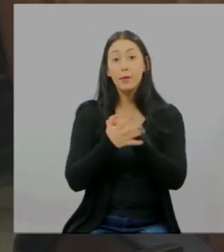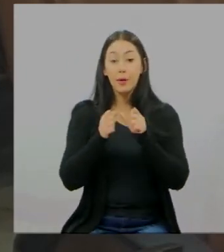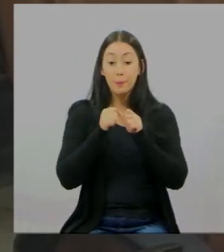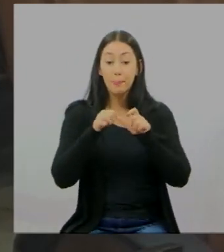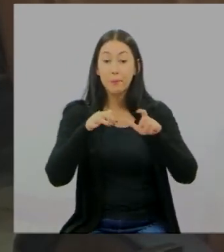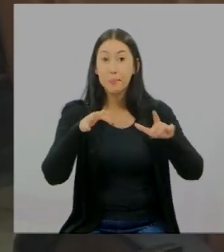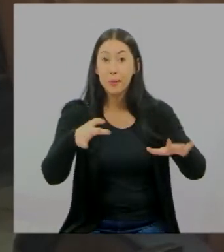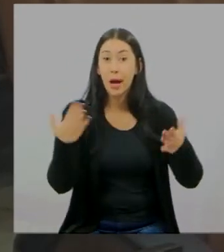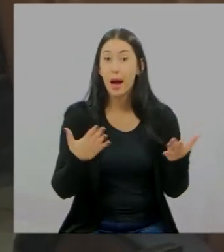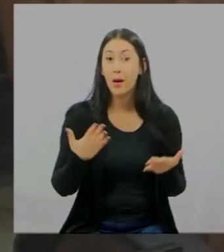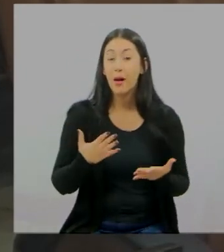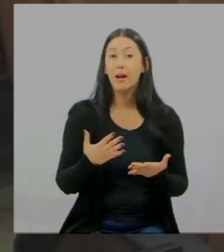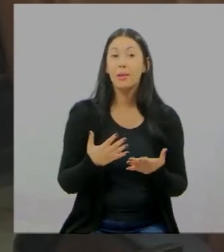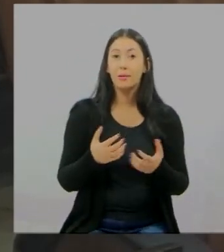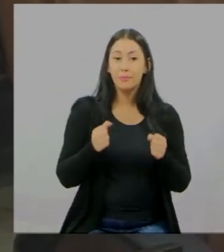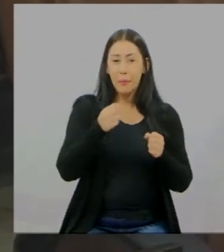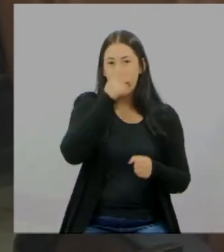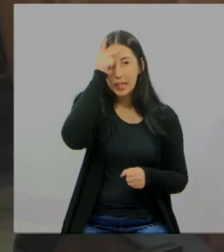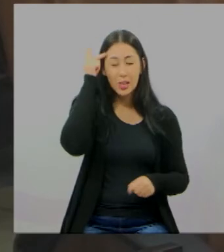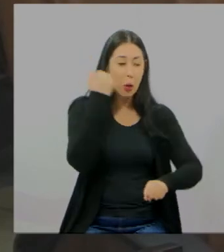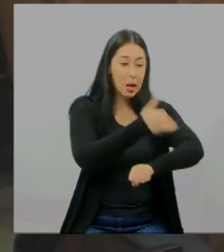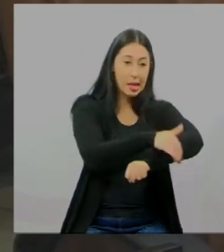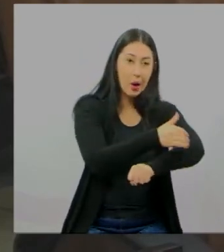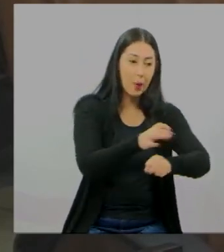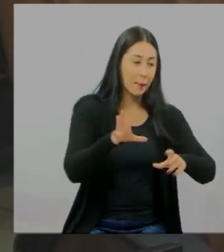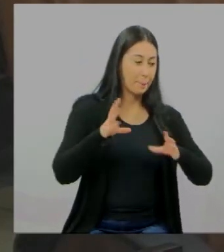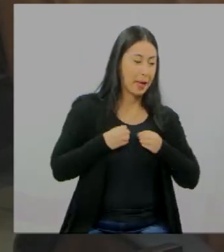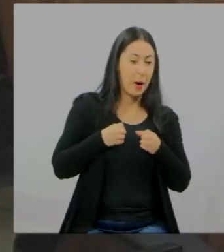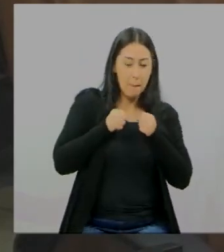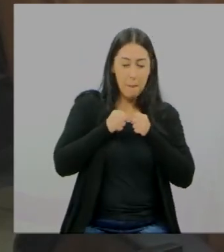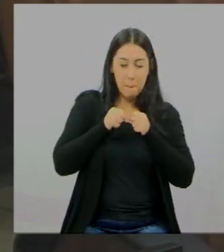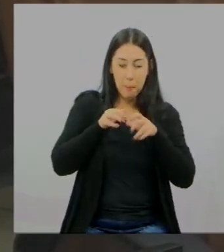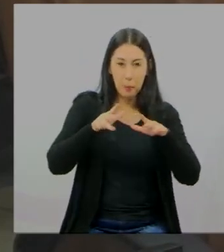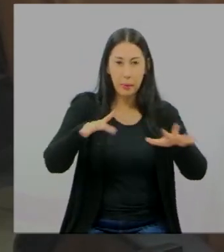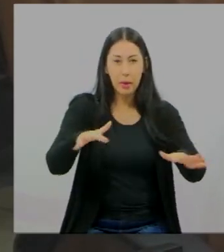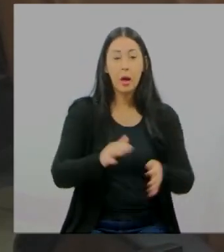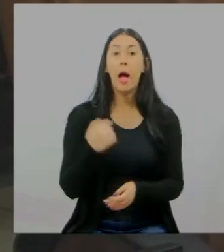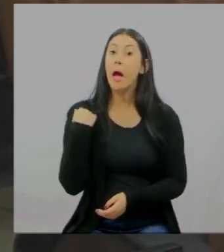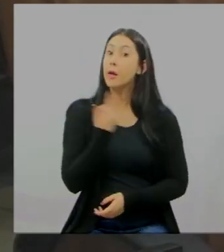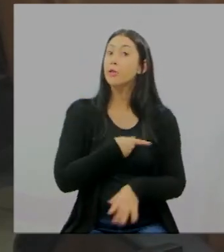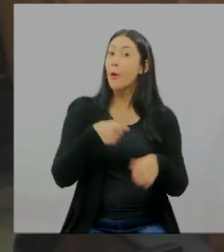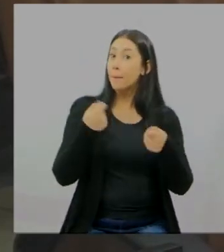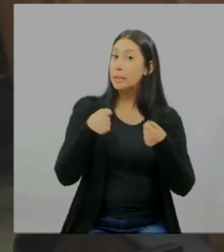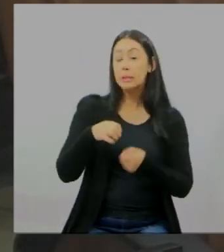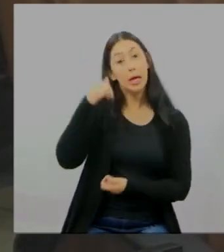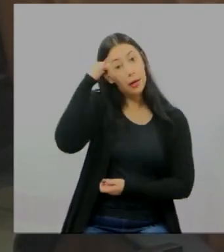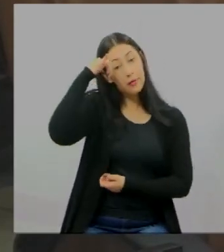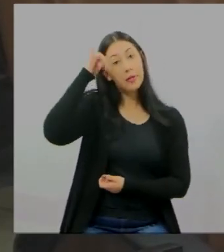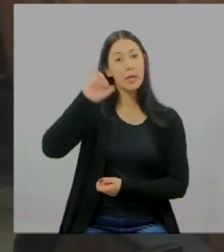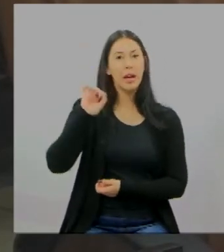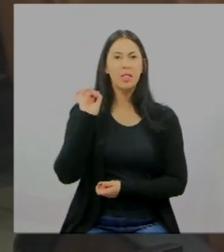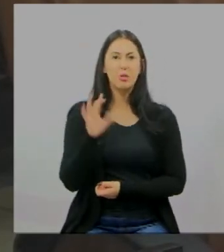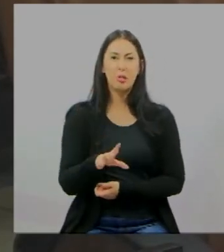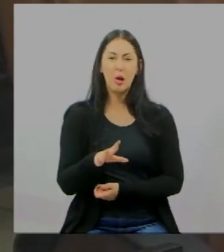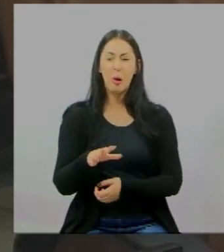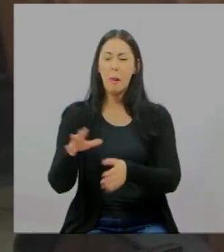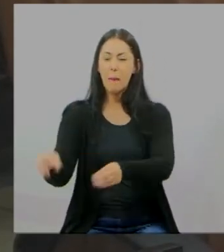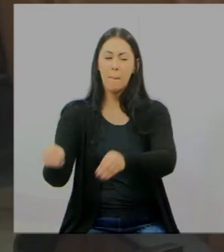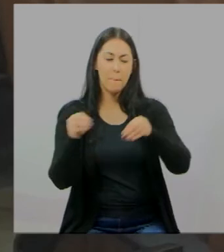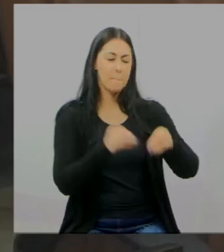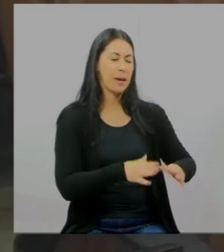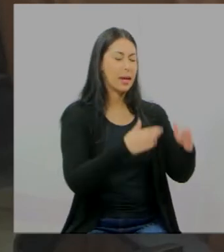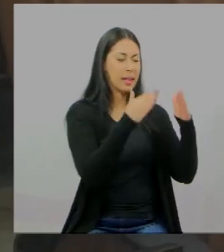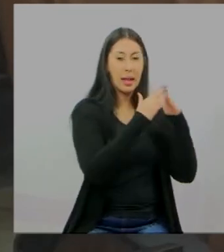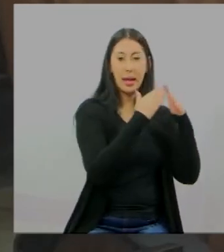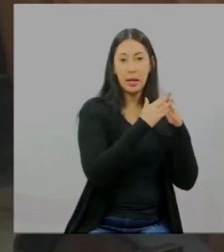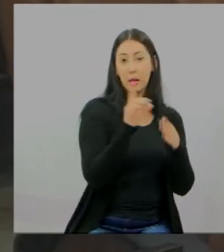vírus. Então, nós temos que fazer toda a prevenção. Não basta só a hotelaria, nós temos que também cuidar dos que estão ali expostos